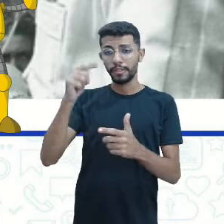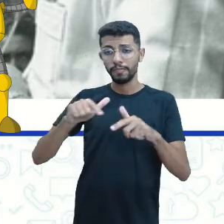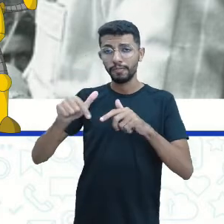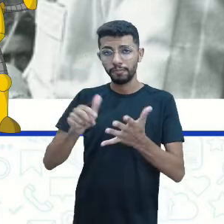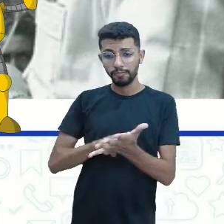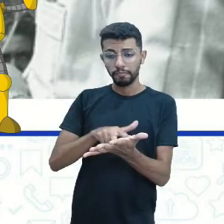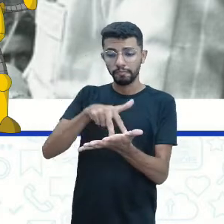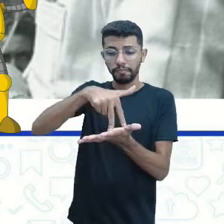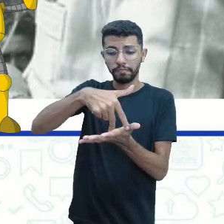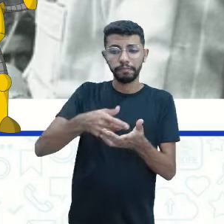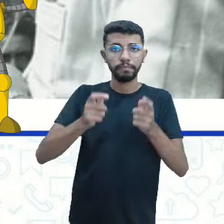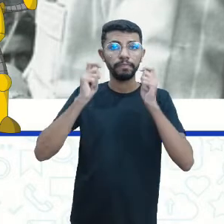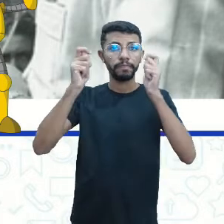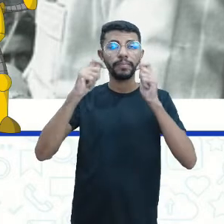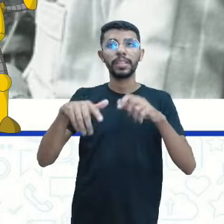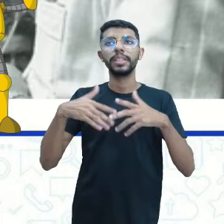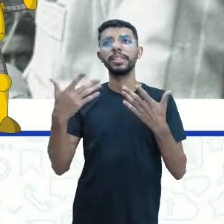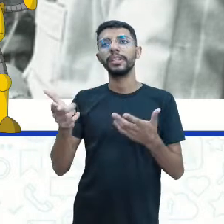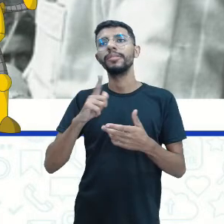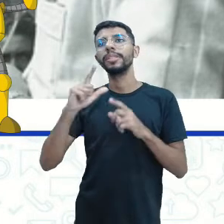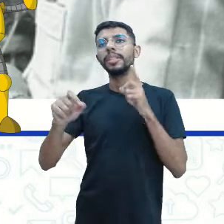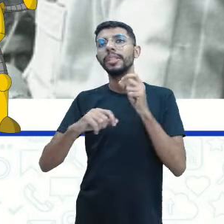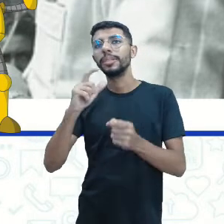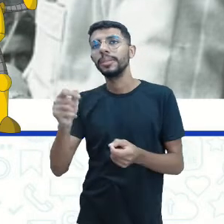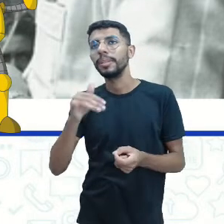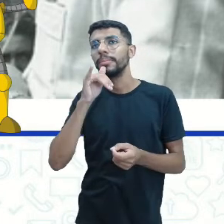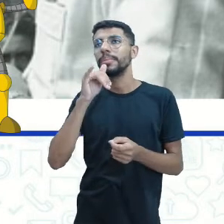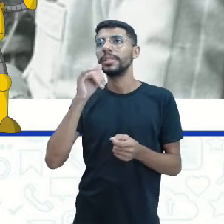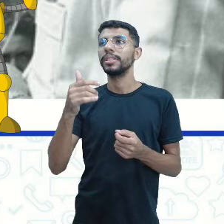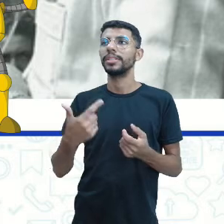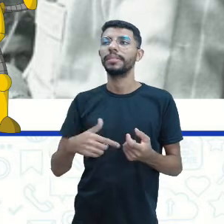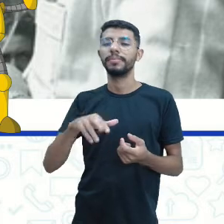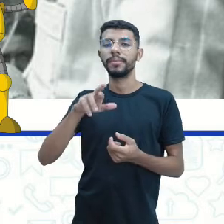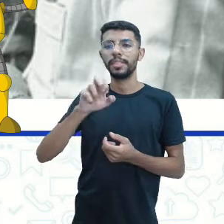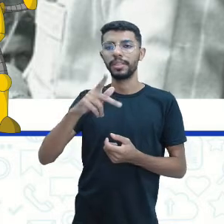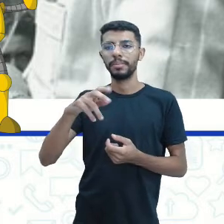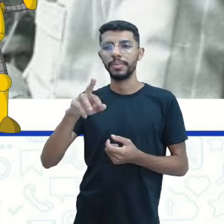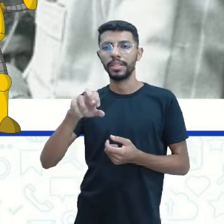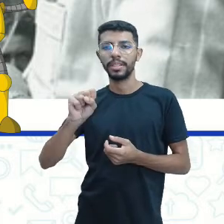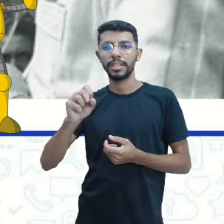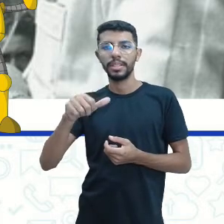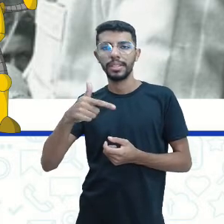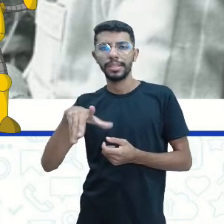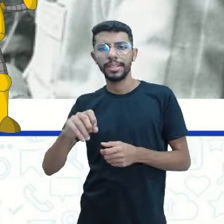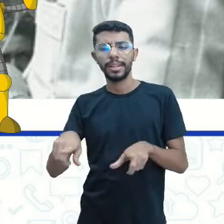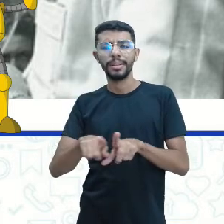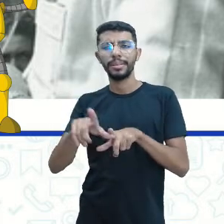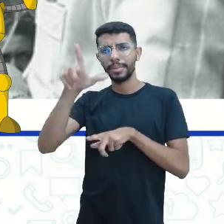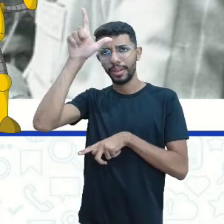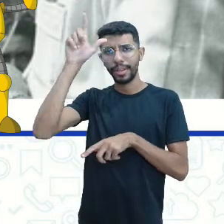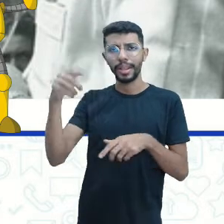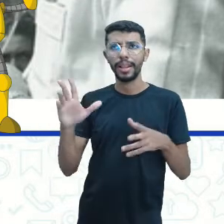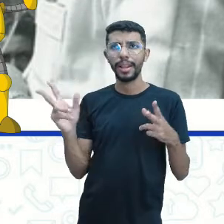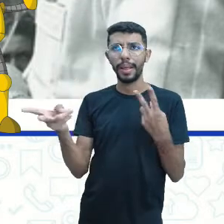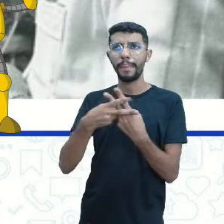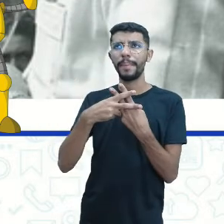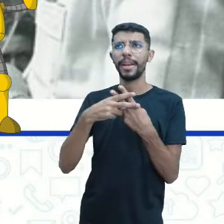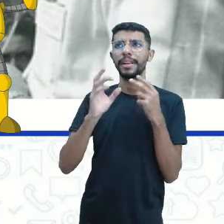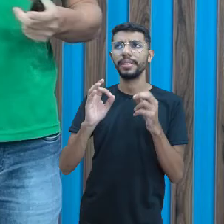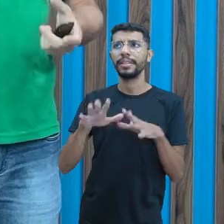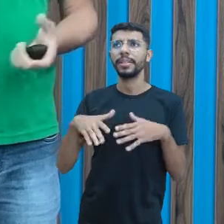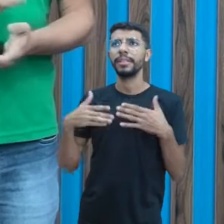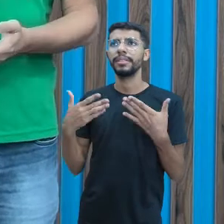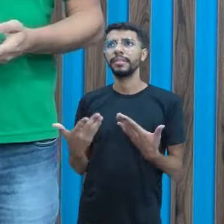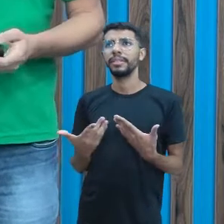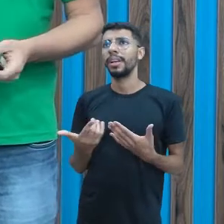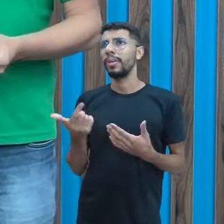isso, claro, né, vai ter repressão, seus líderes vão ser presos, e aí num destaque eu estou aí, né, e aí não tem